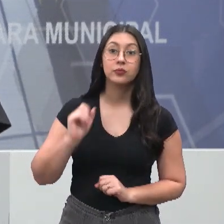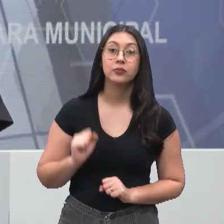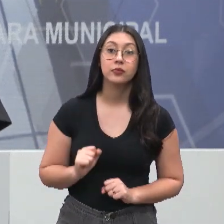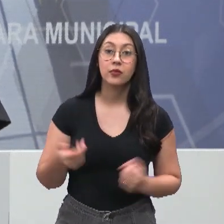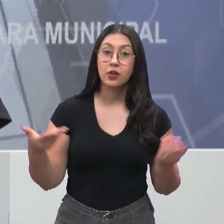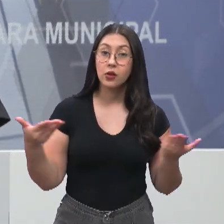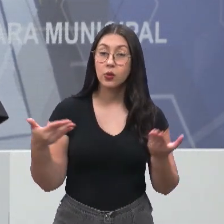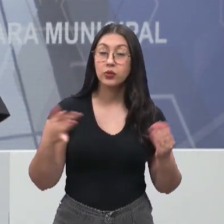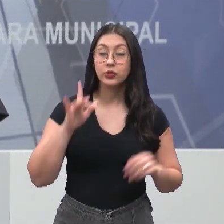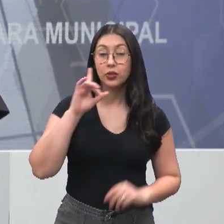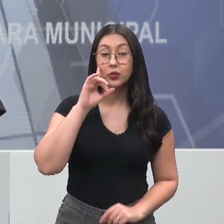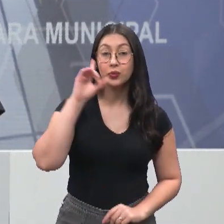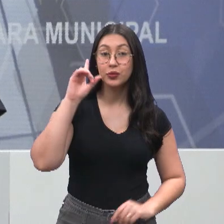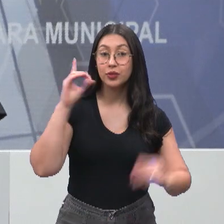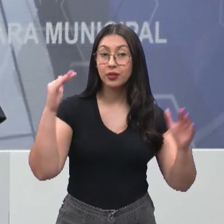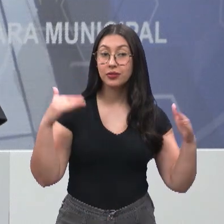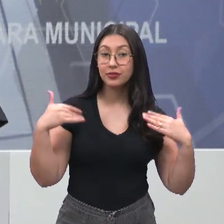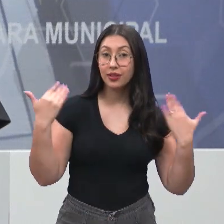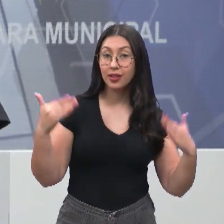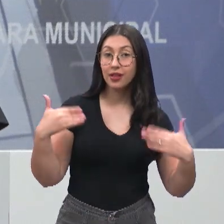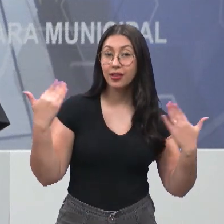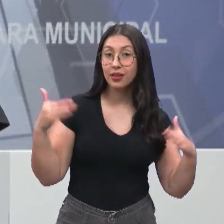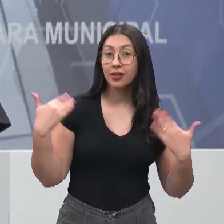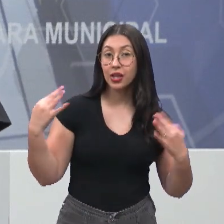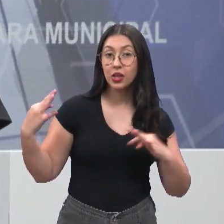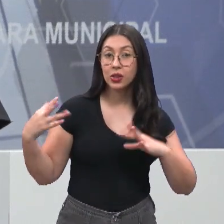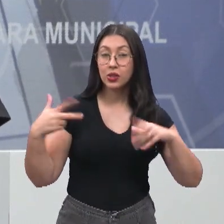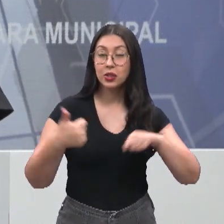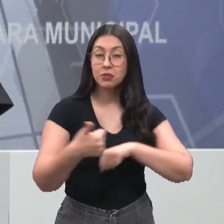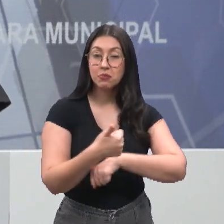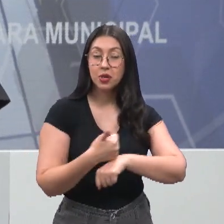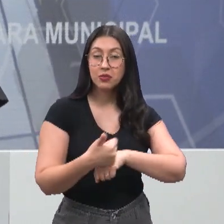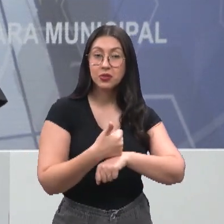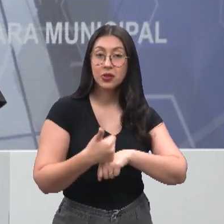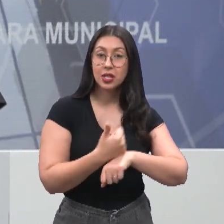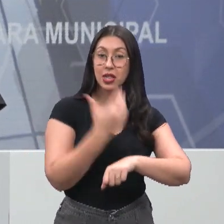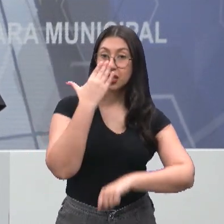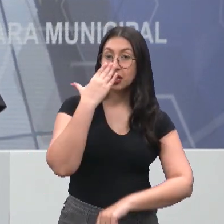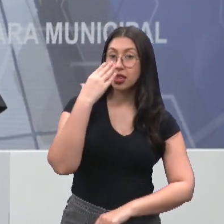grande alegria para todos os transportadores escolares.